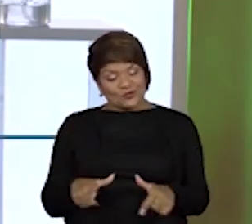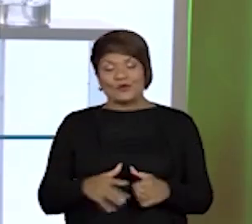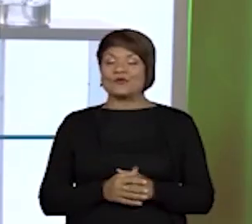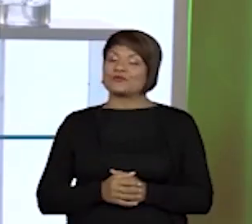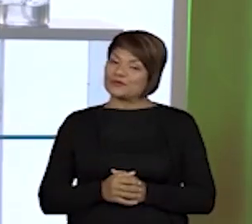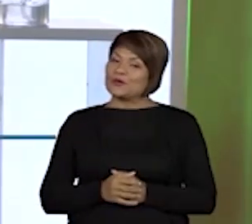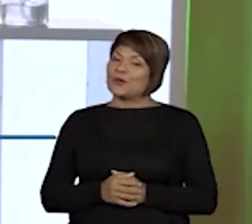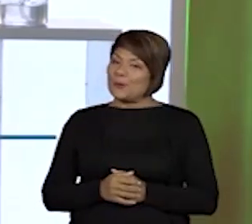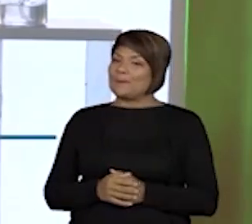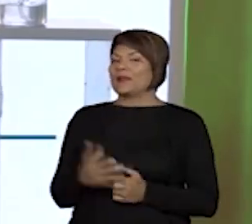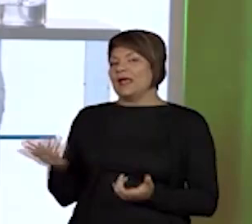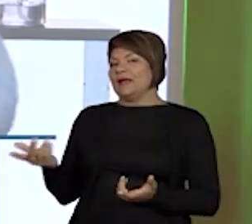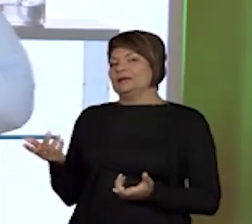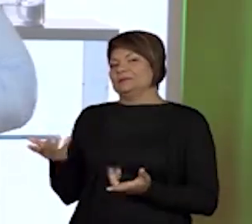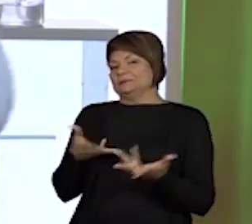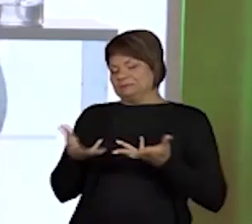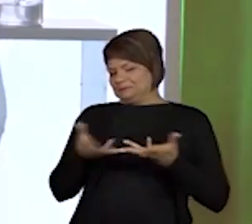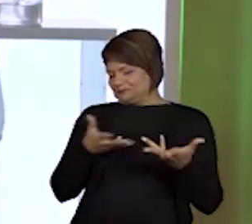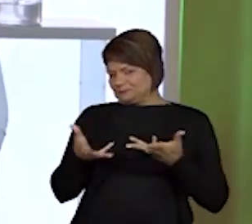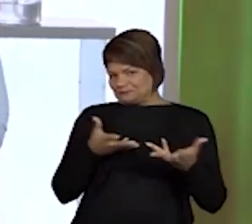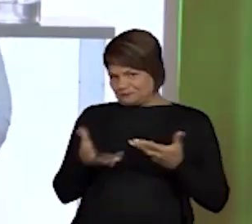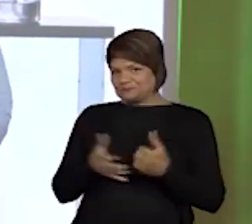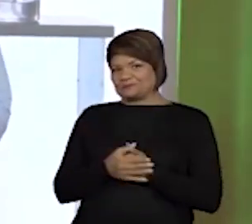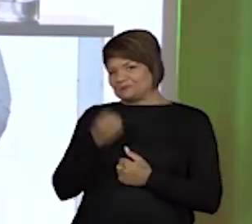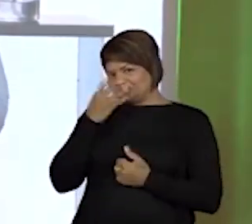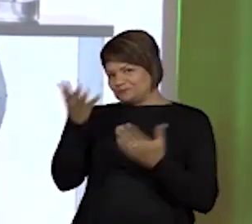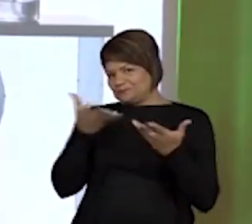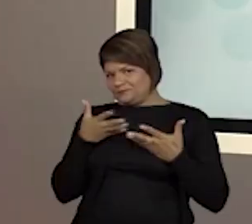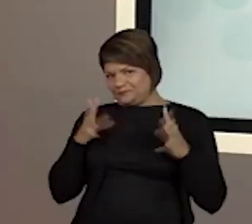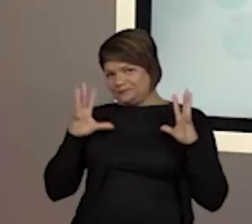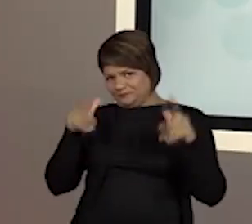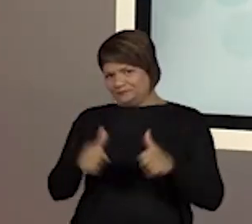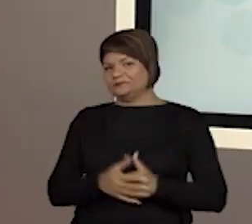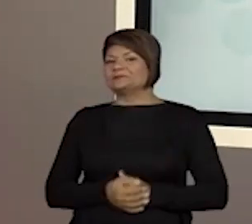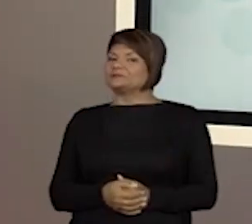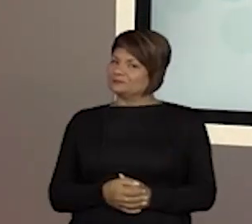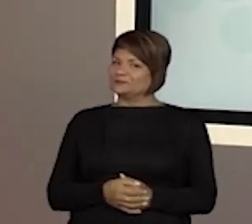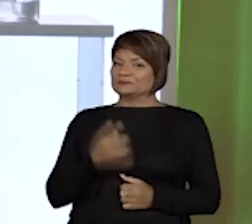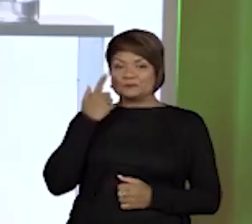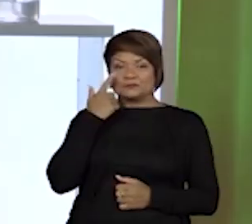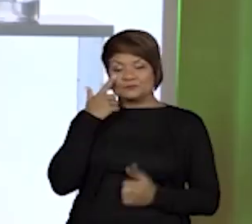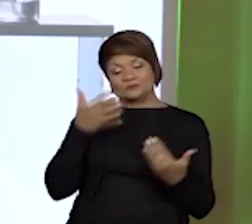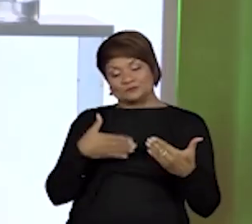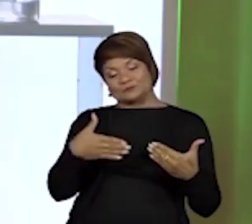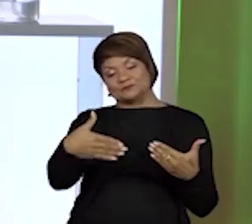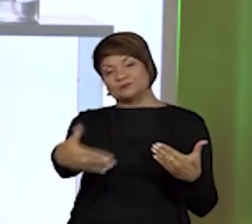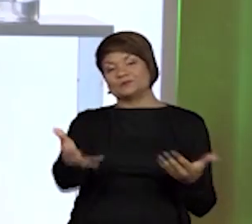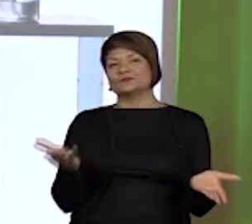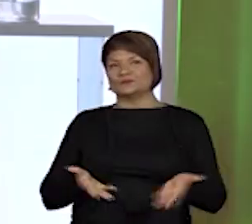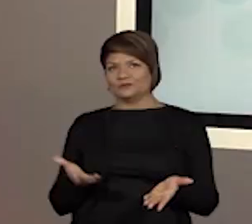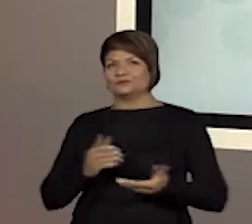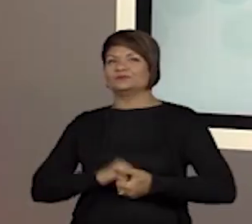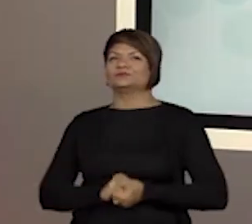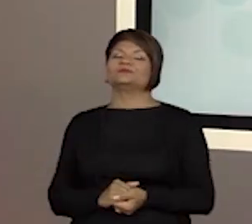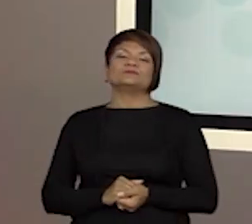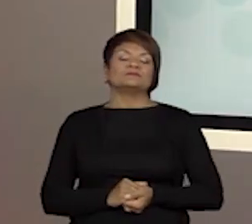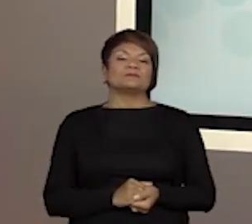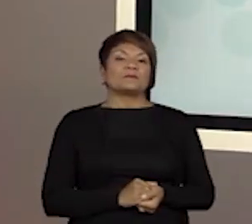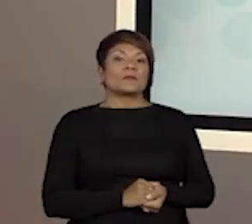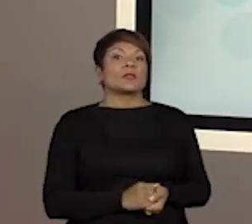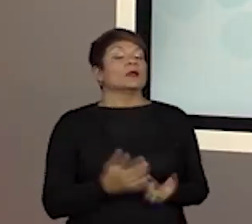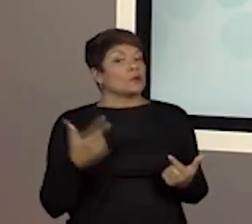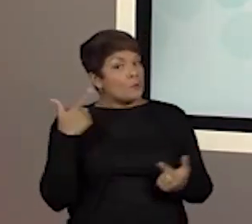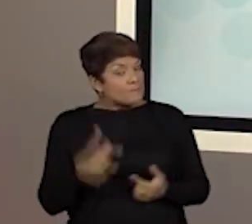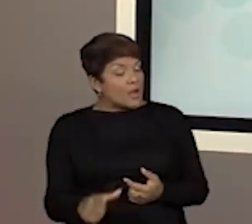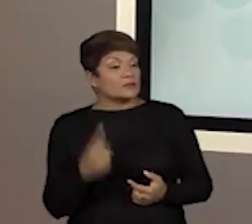para trocar ideias, como eu falo. E bem-vindos a todos, né? Isso Vamos mesmo. ver o que a gente tem pela frente hoje. Para mais uma aula de